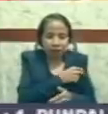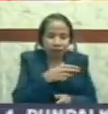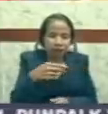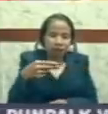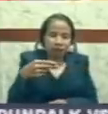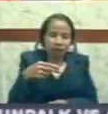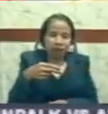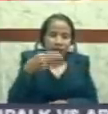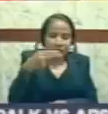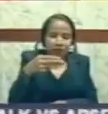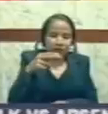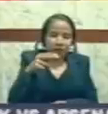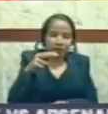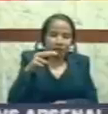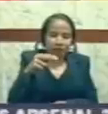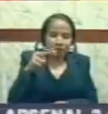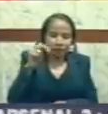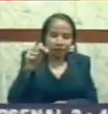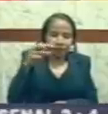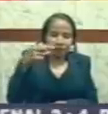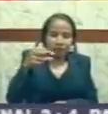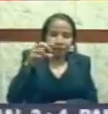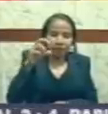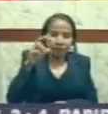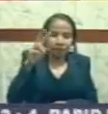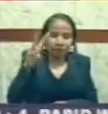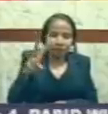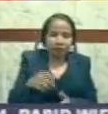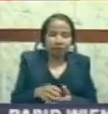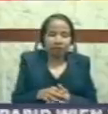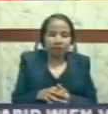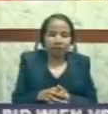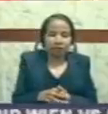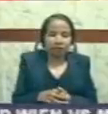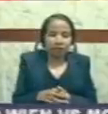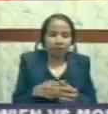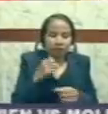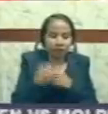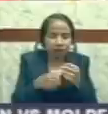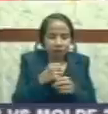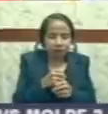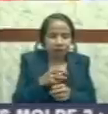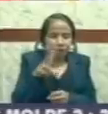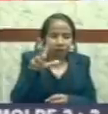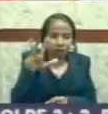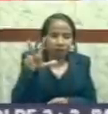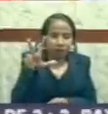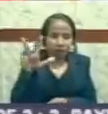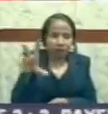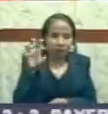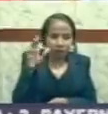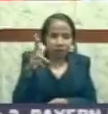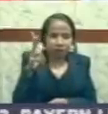um dos agências autônomas nem mesmo cobra receitas, mas bem período ida ninha, nem cobra receita 325 de, mas